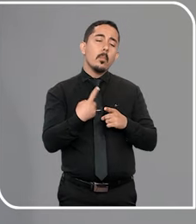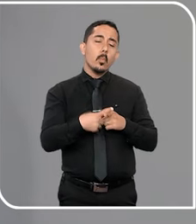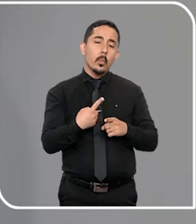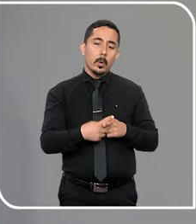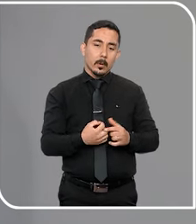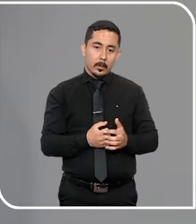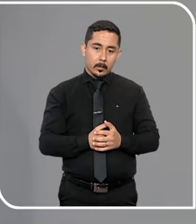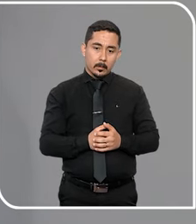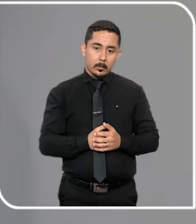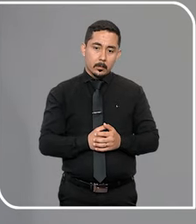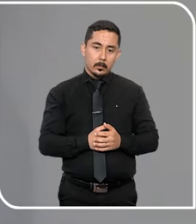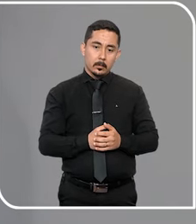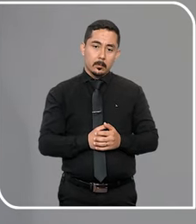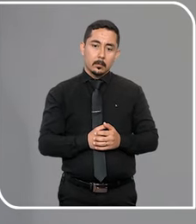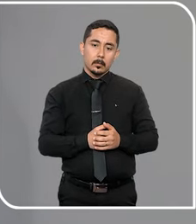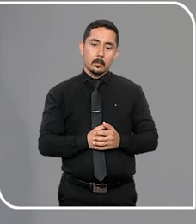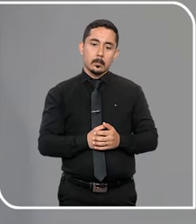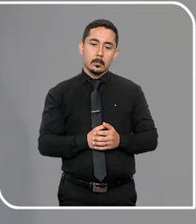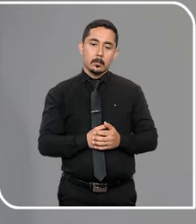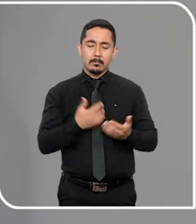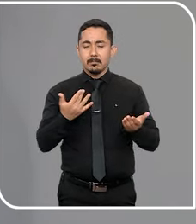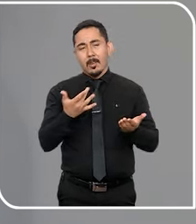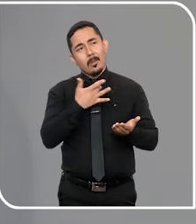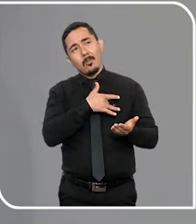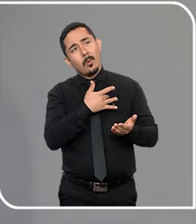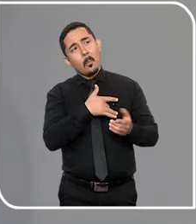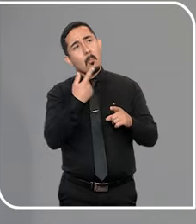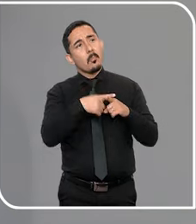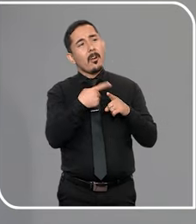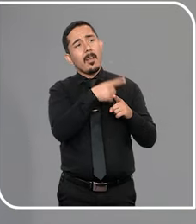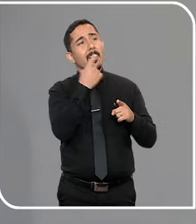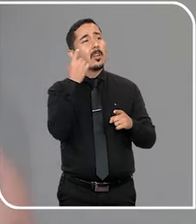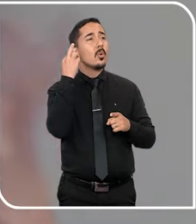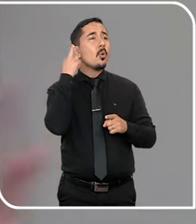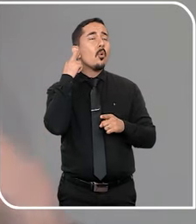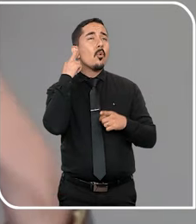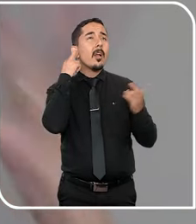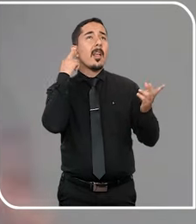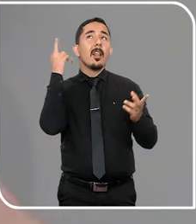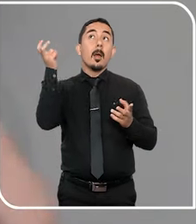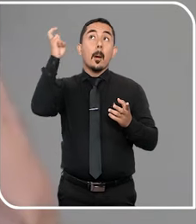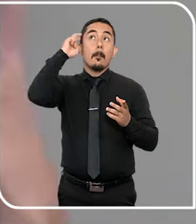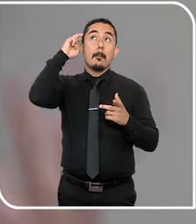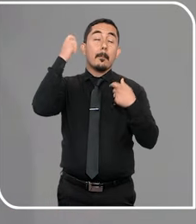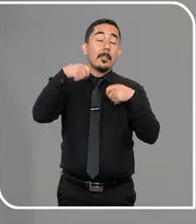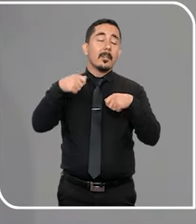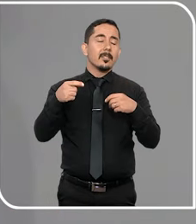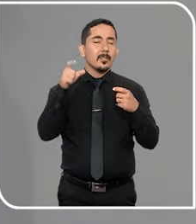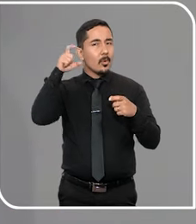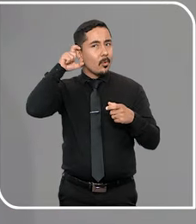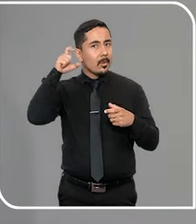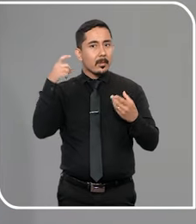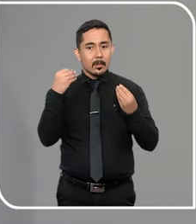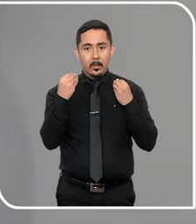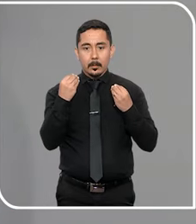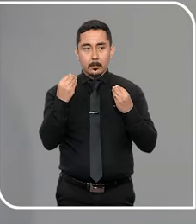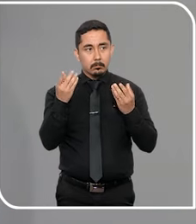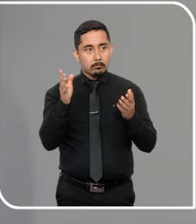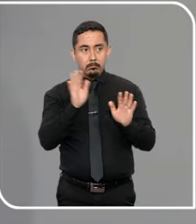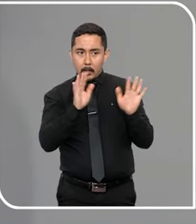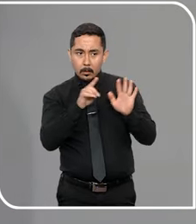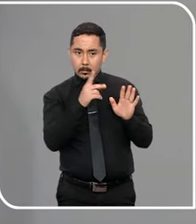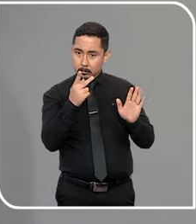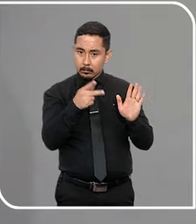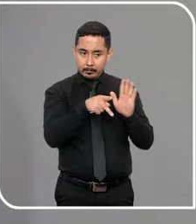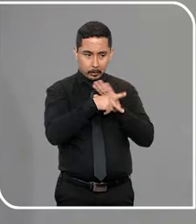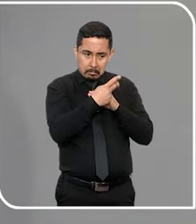coitado né O que que é ser uma pessoa Coitada ela coitado coitado porque ele é surdo porque ele usa o aparelho Aí eu falei não isso é